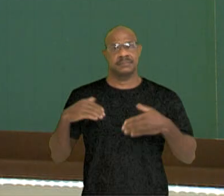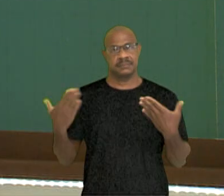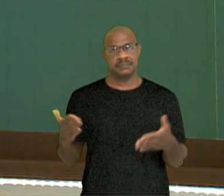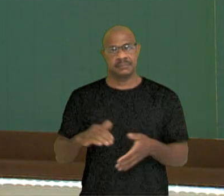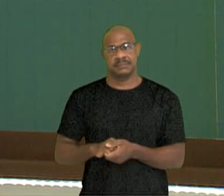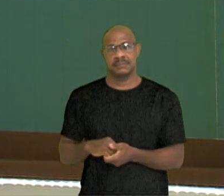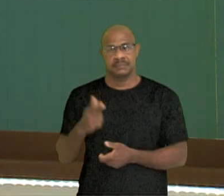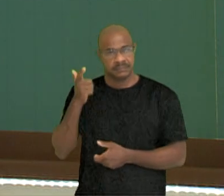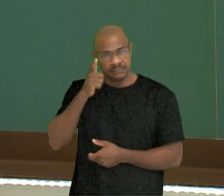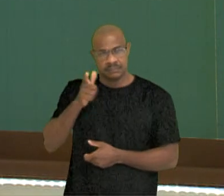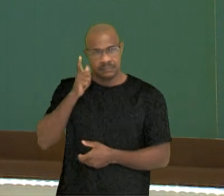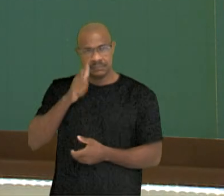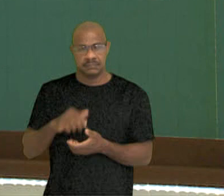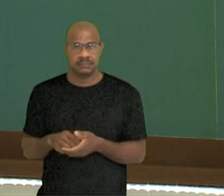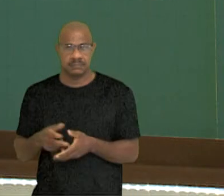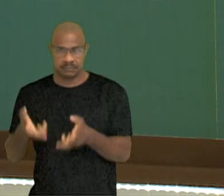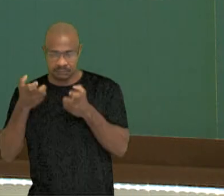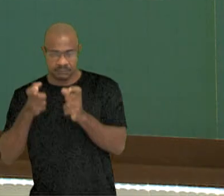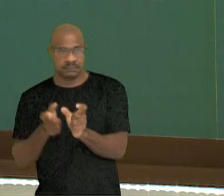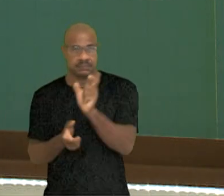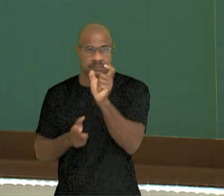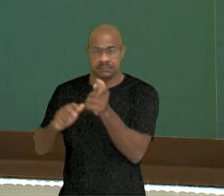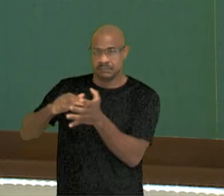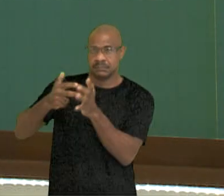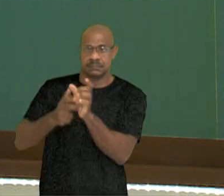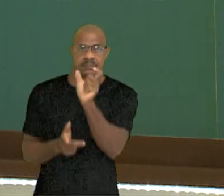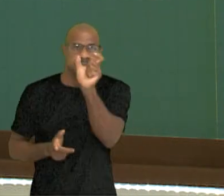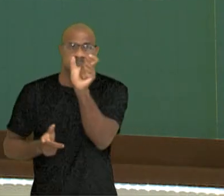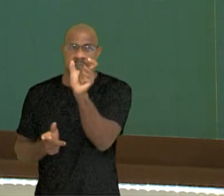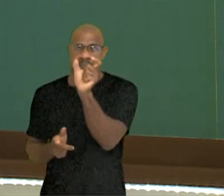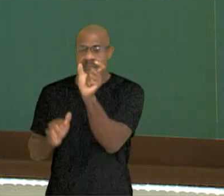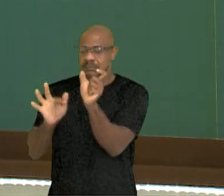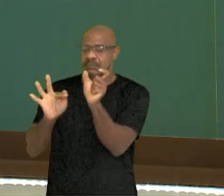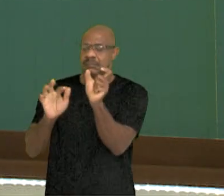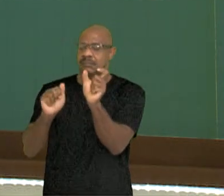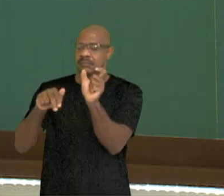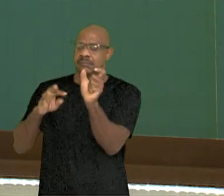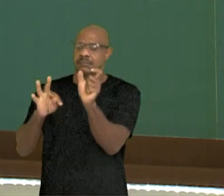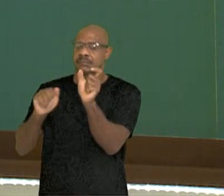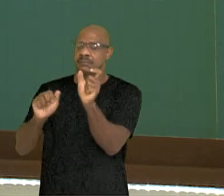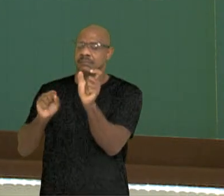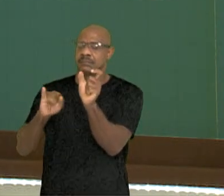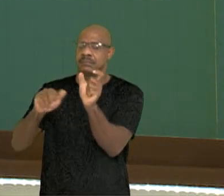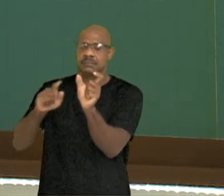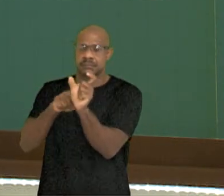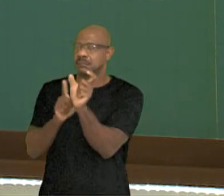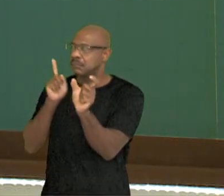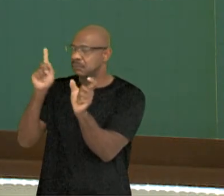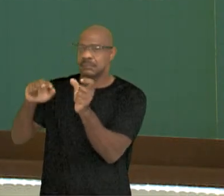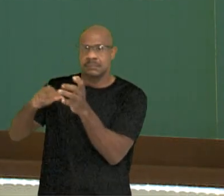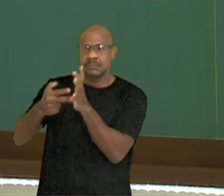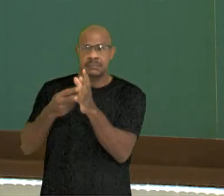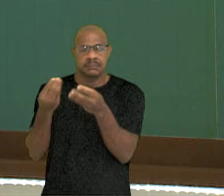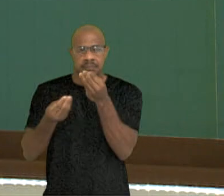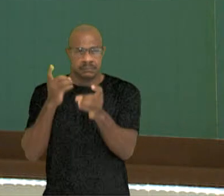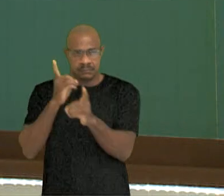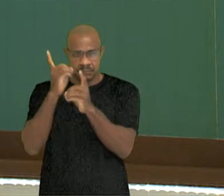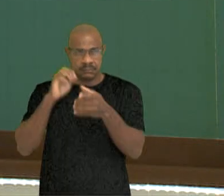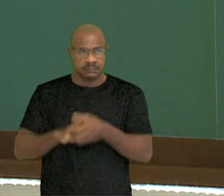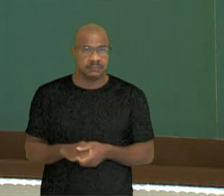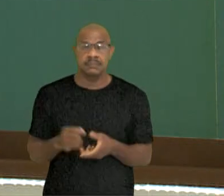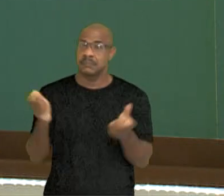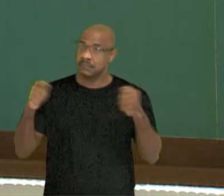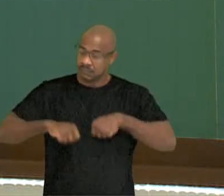Então, você conseguiu deduzir o significado da palavra fantasia nesse contexto? Vamos lá? É